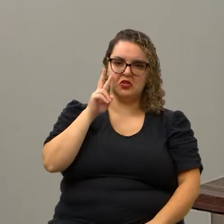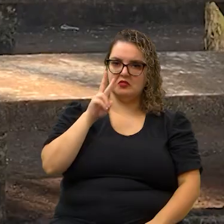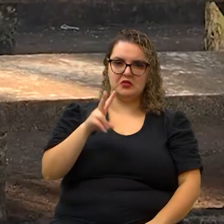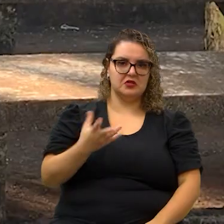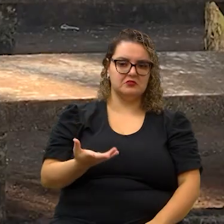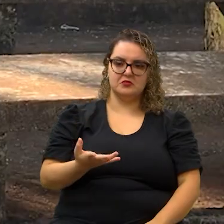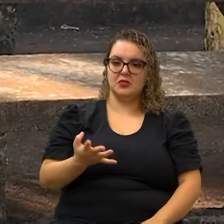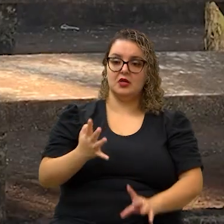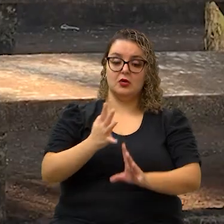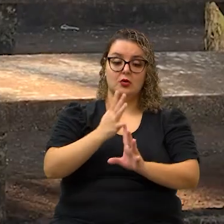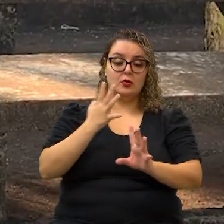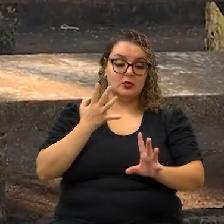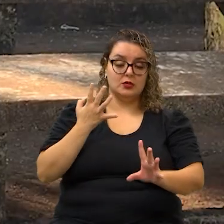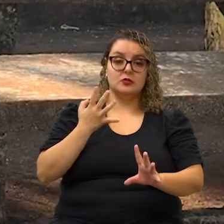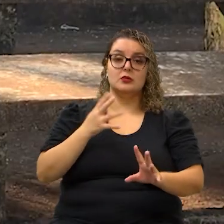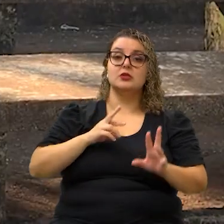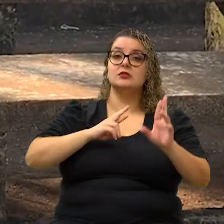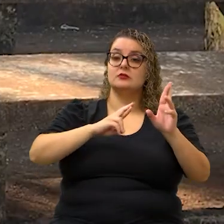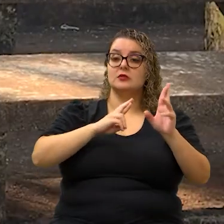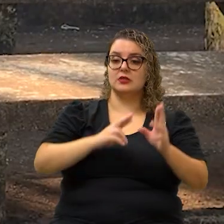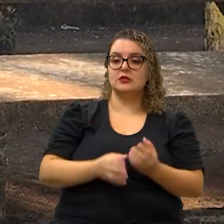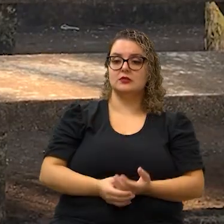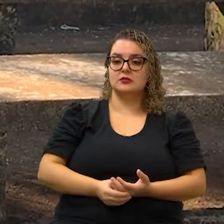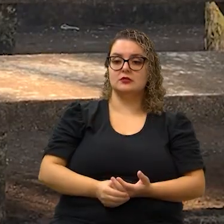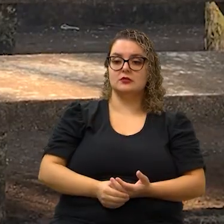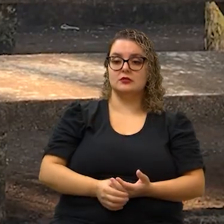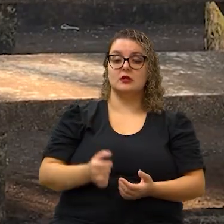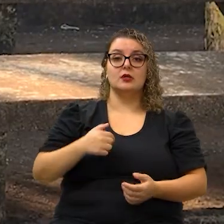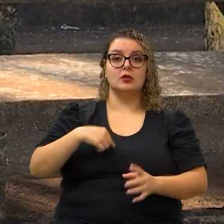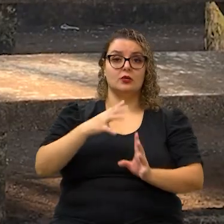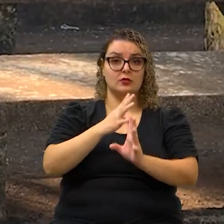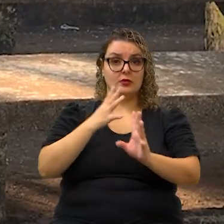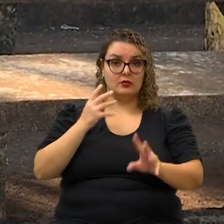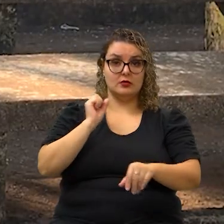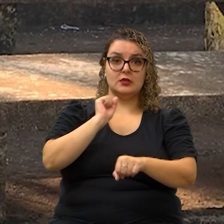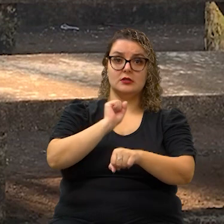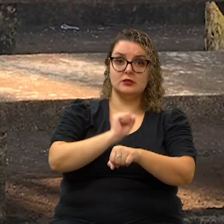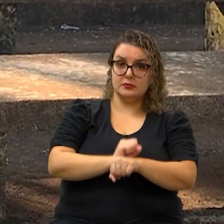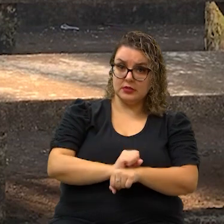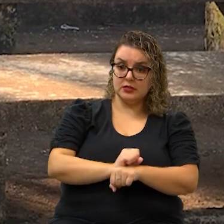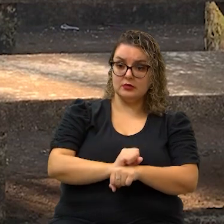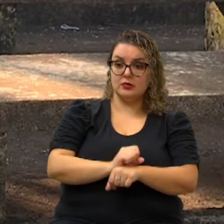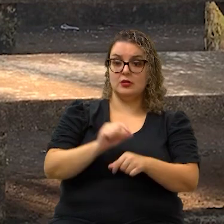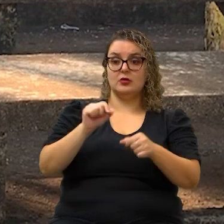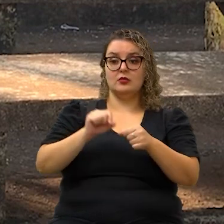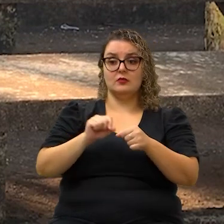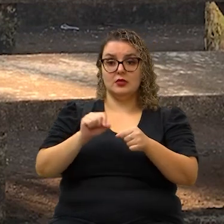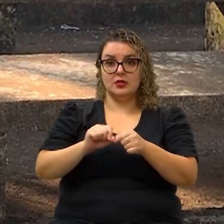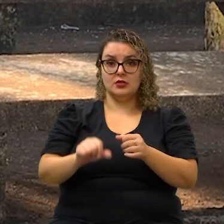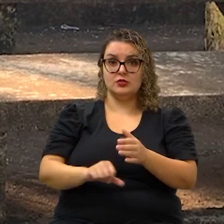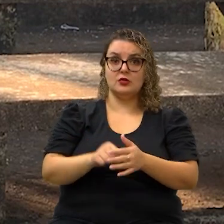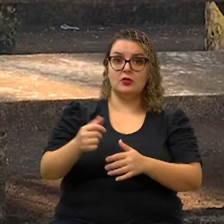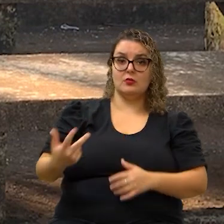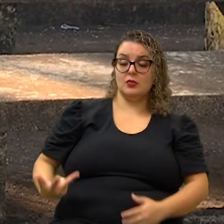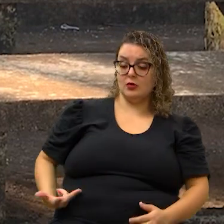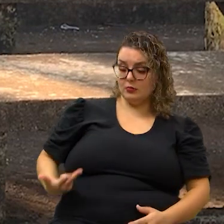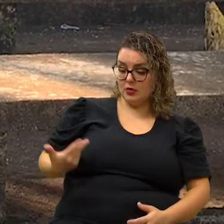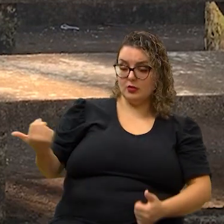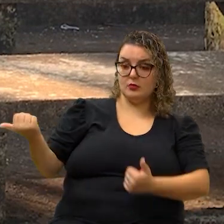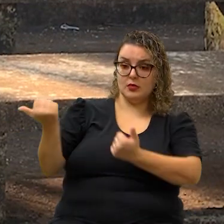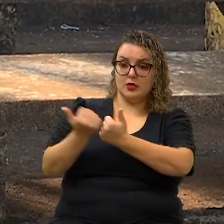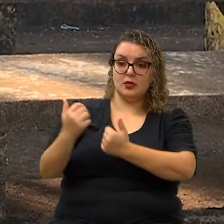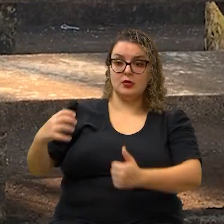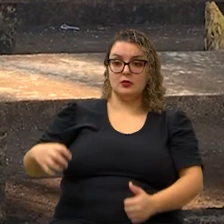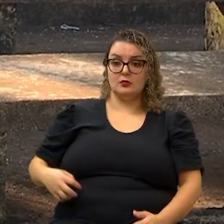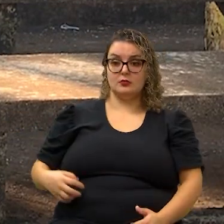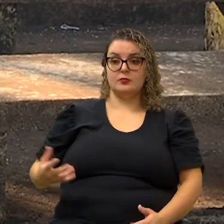esperança. Então eu fiquei na fila de espera, né? Fiz o primeiro transplante, só que a veia do doador era muito calibrosa e a